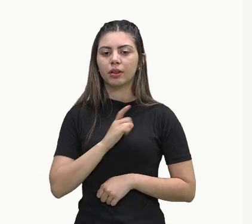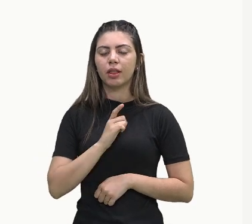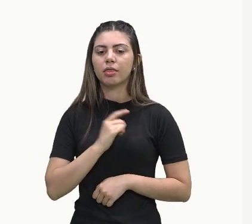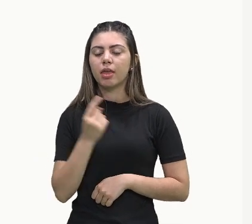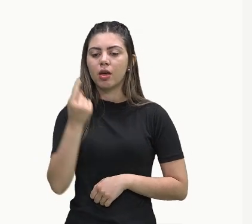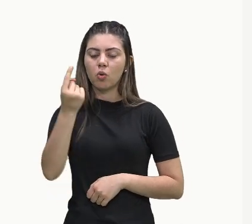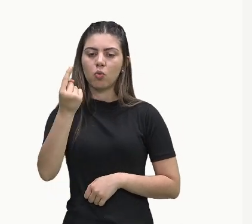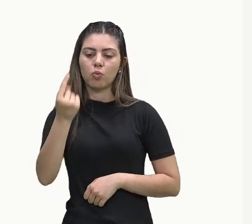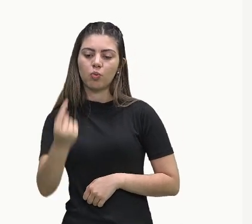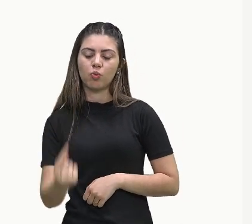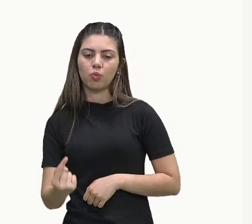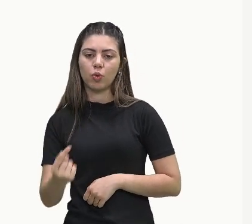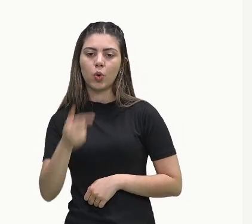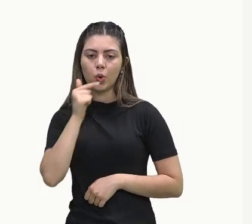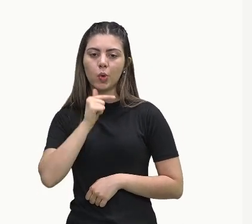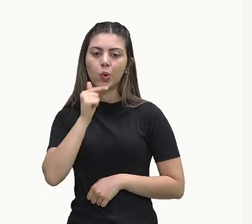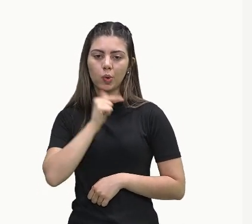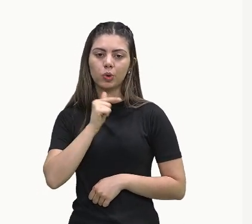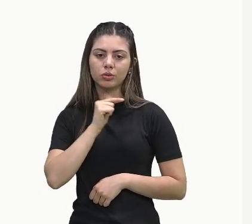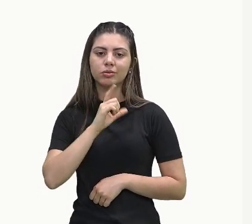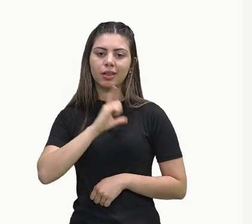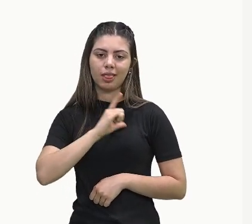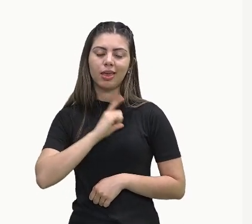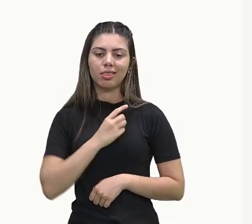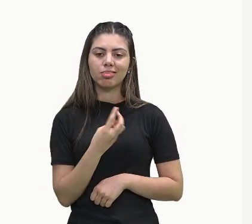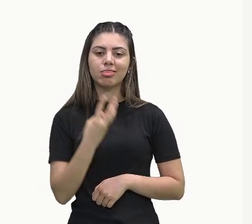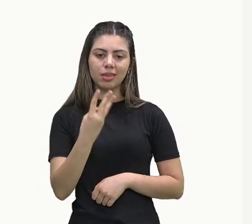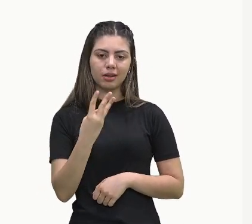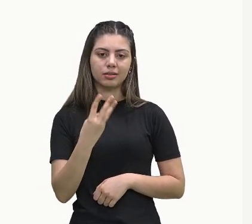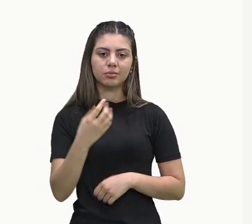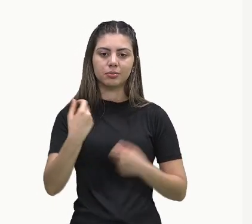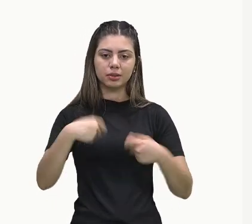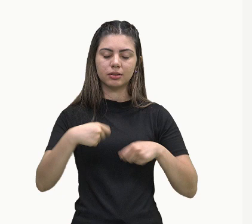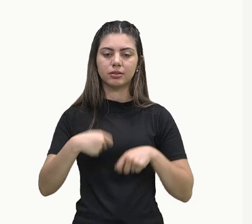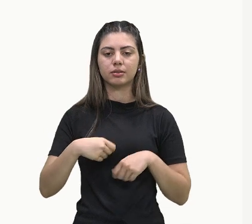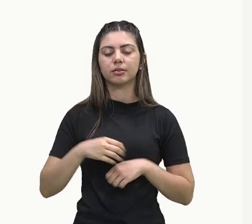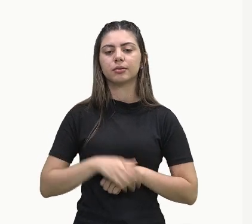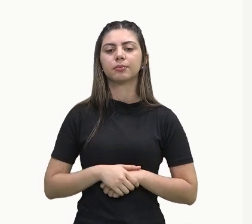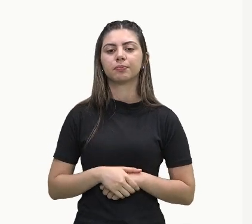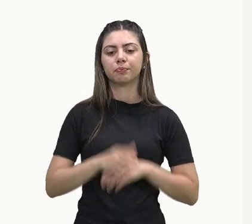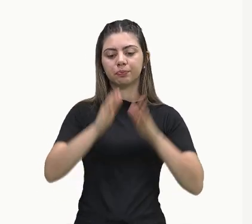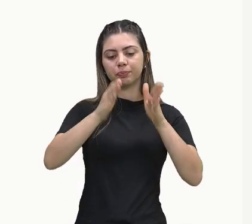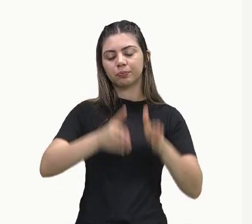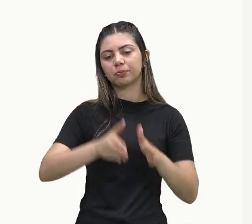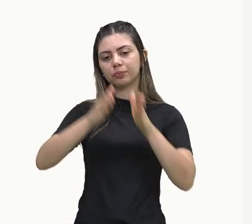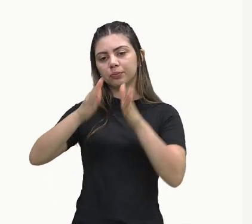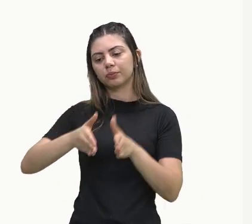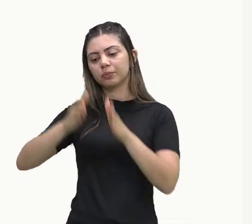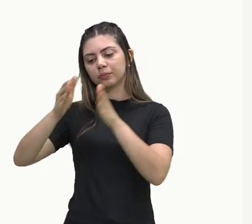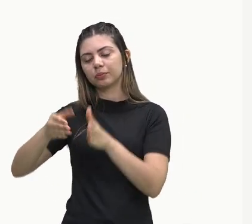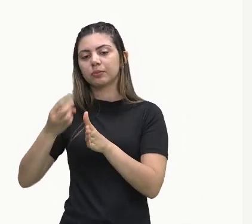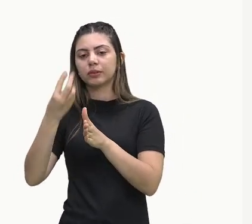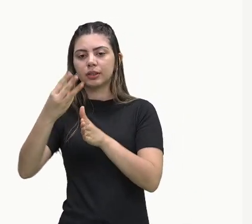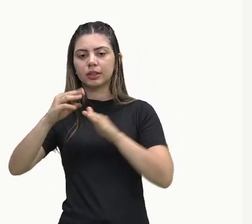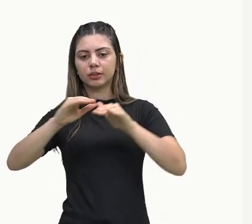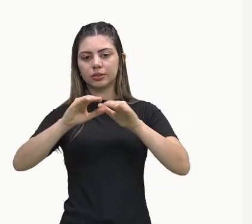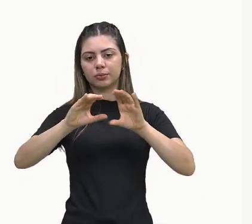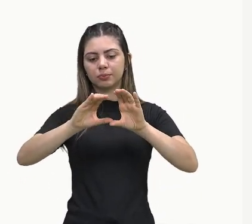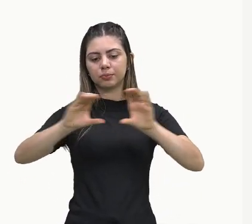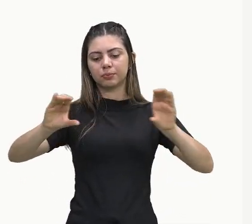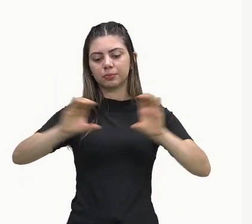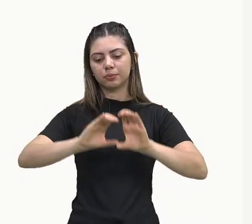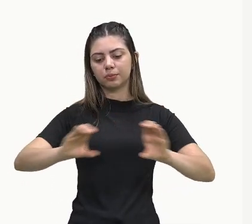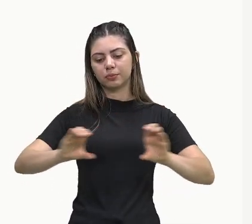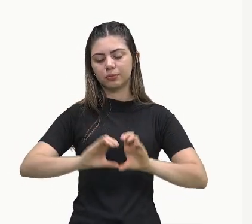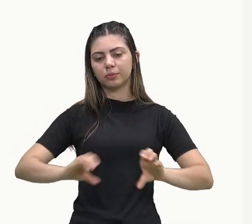a nossa Matriz se torne uma matriz quadrada né como é um produto vetorial aqui esses o um